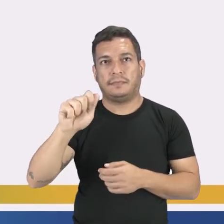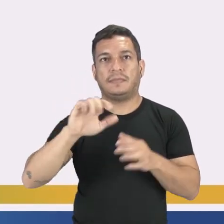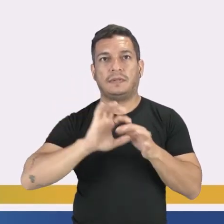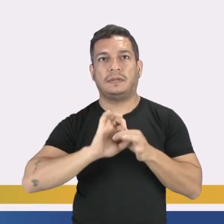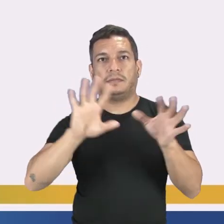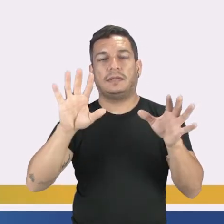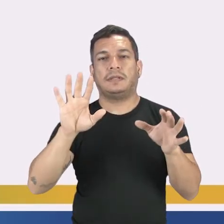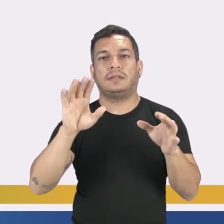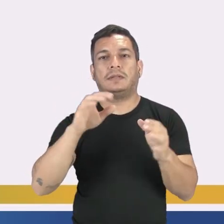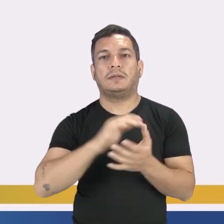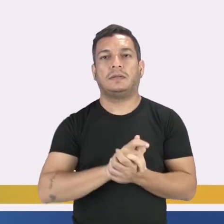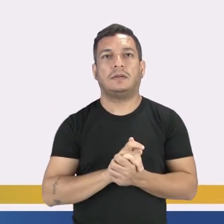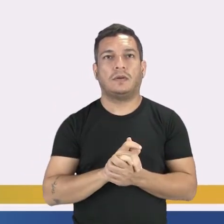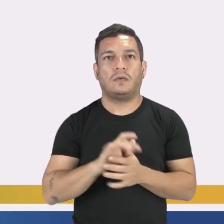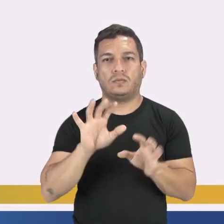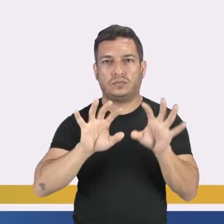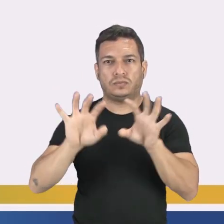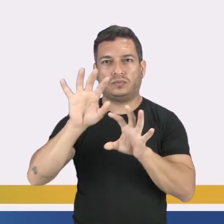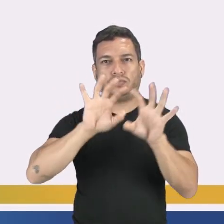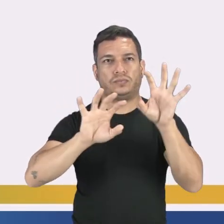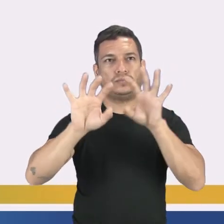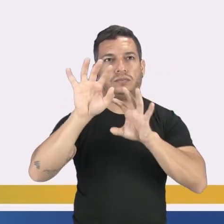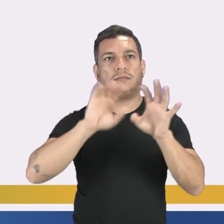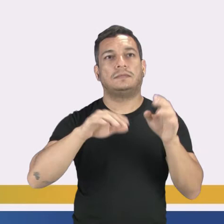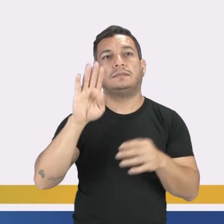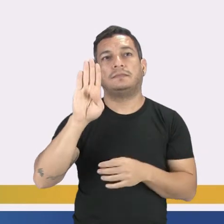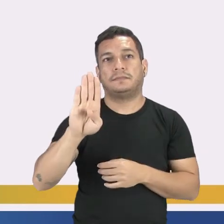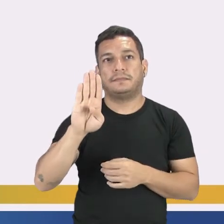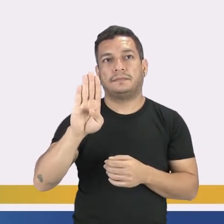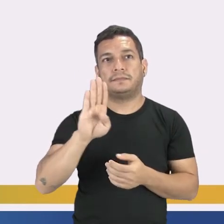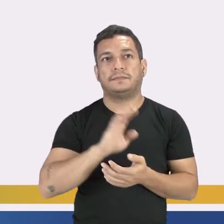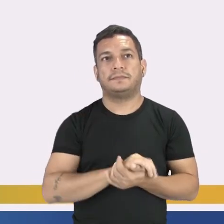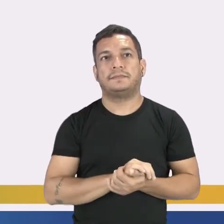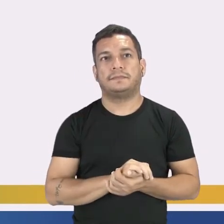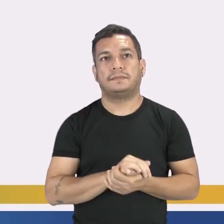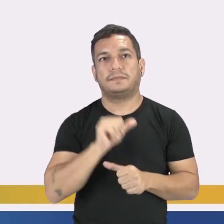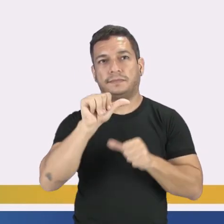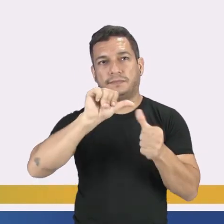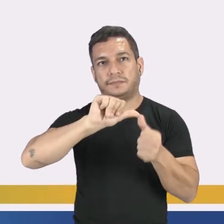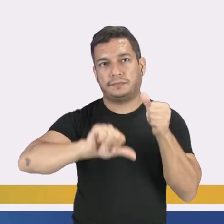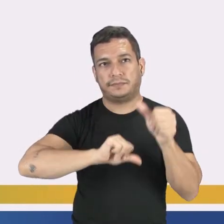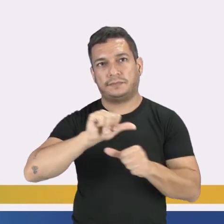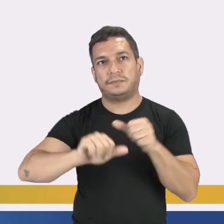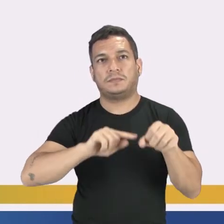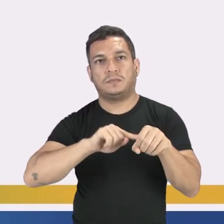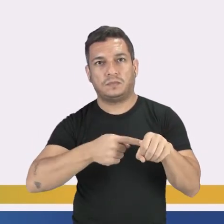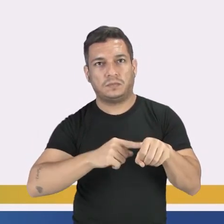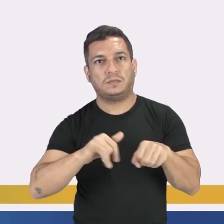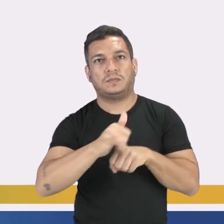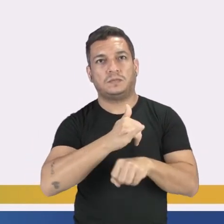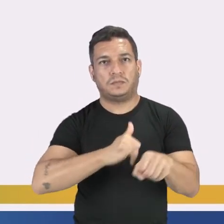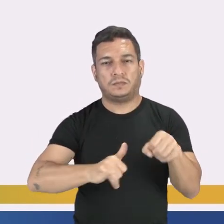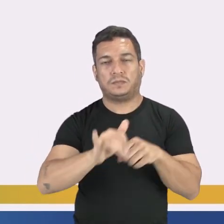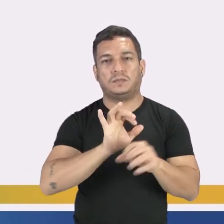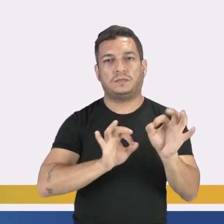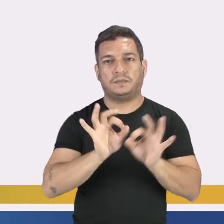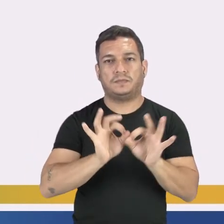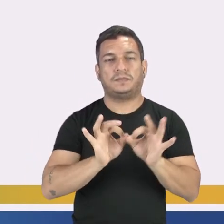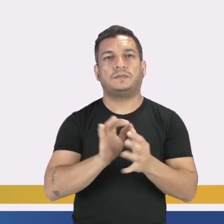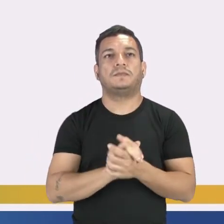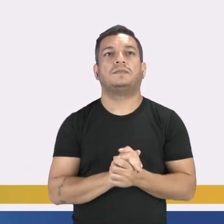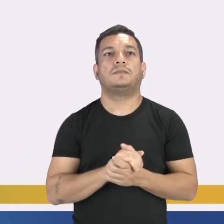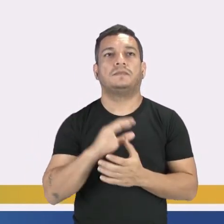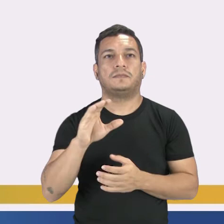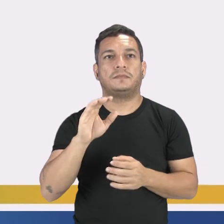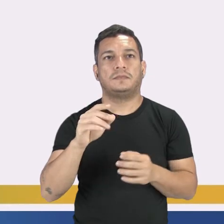em sua combustão. Opção B, de alterações de núcleos de átomos que as formam.